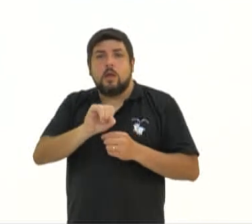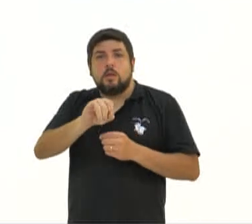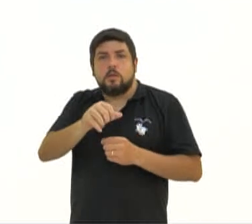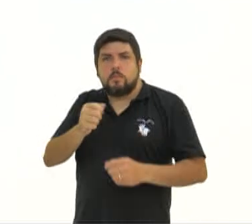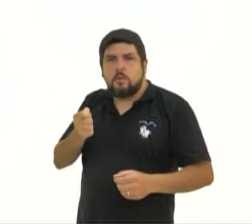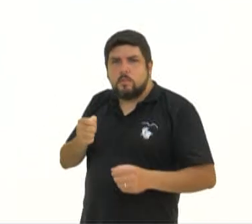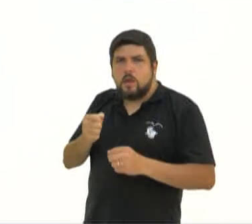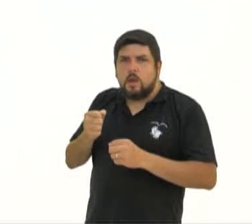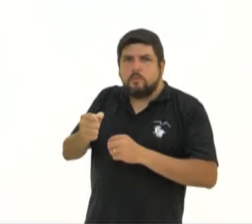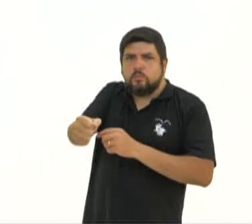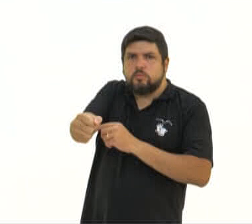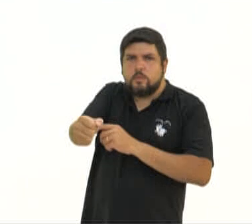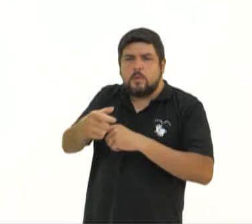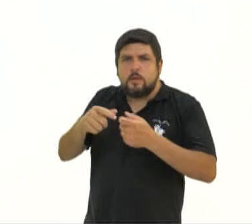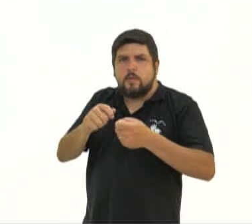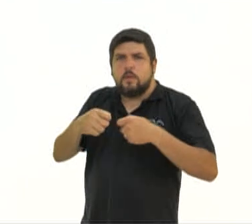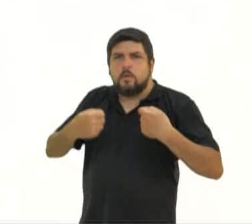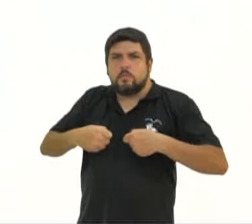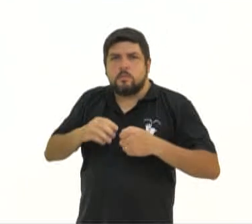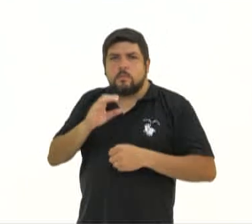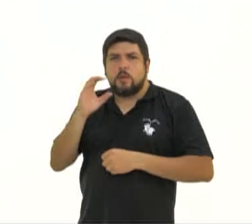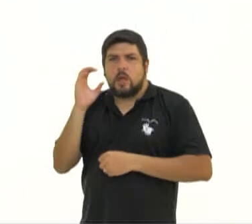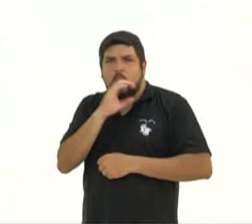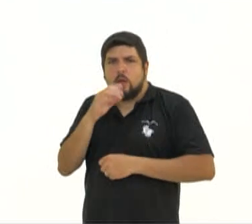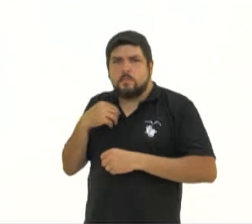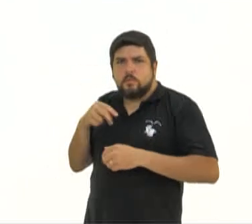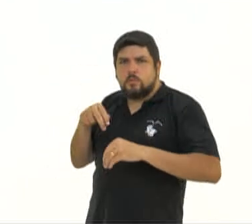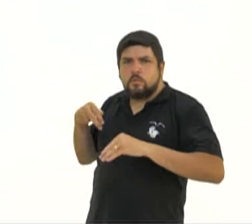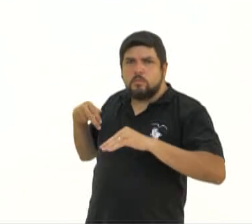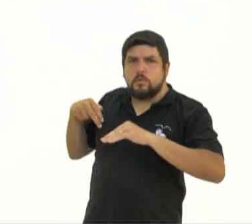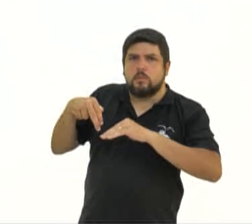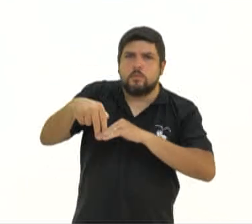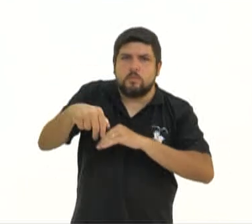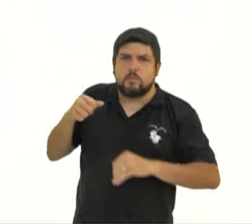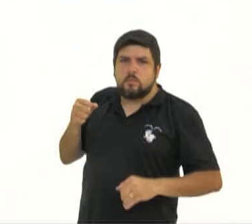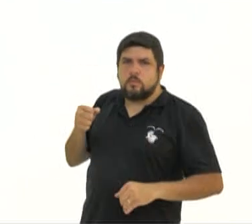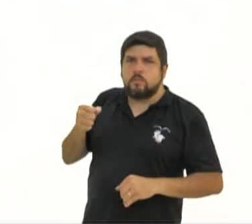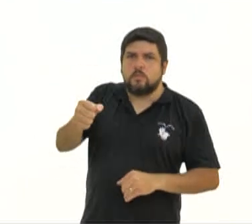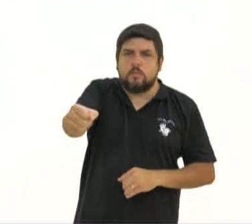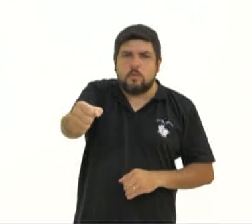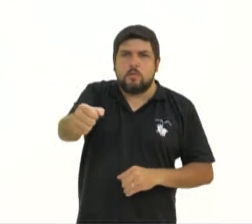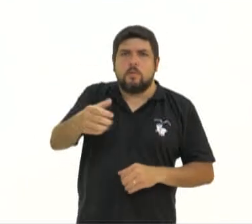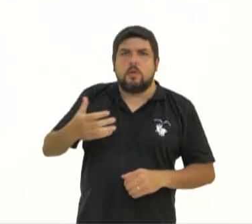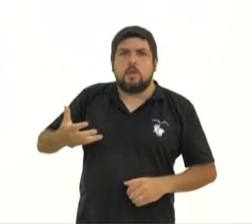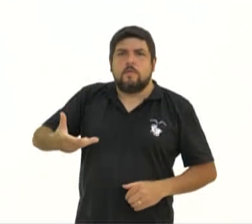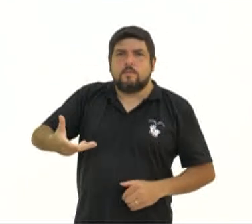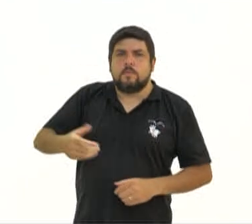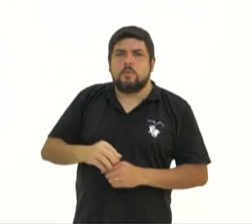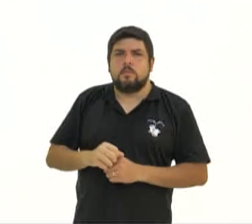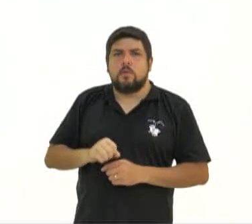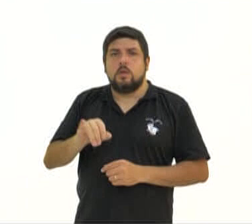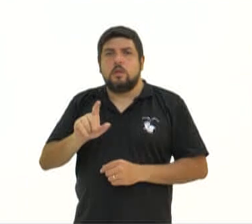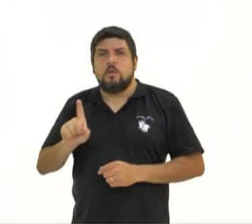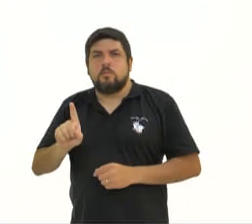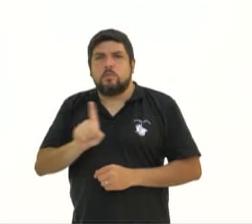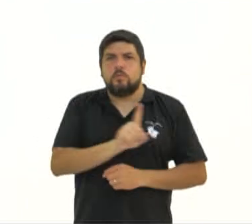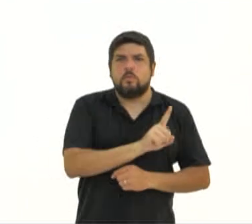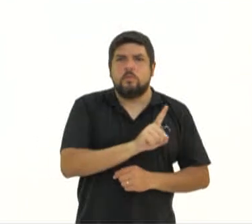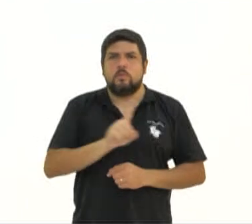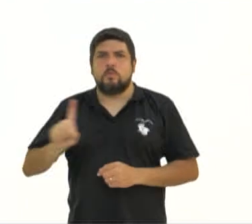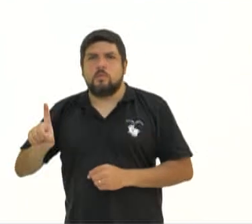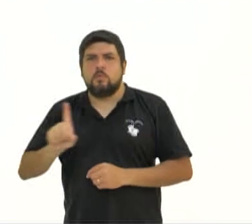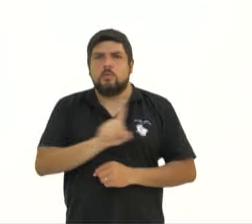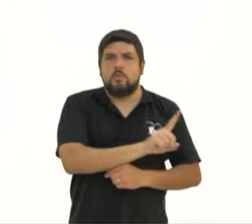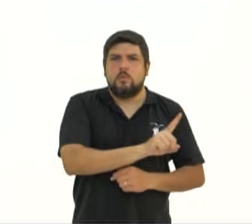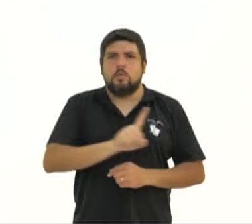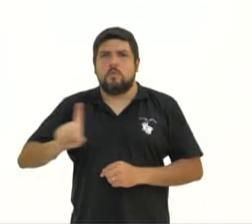precisamente às vezes reto, né? Então eu preciso correr em linha reta, aí eu tenho velocidade. Se eu preciso me deslocar, me locomover de um canto